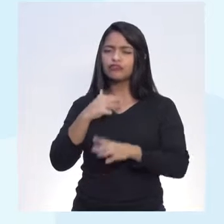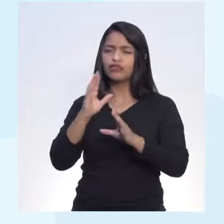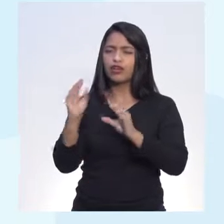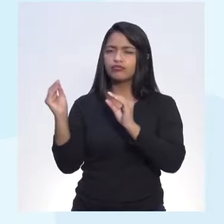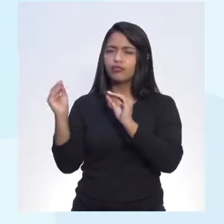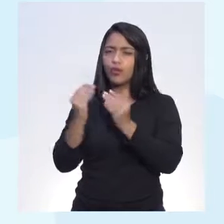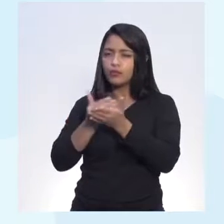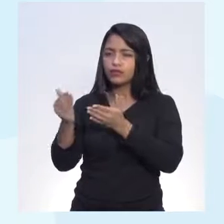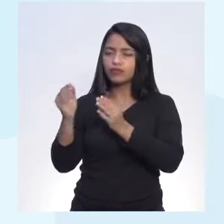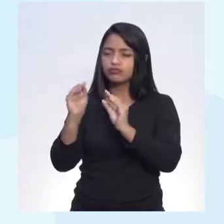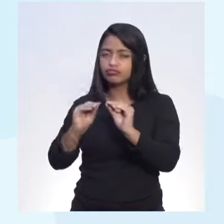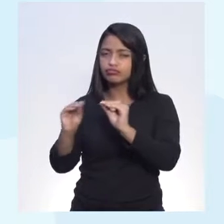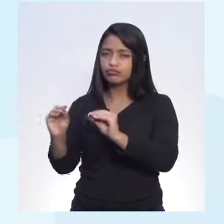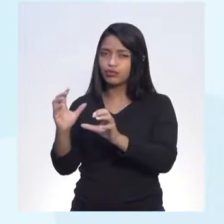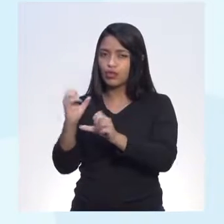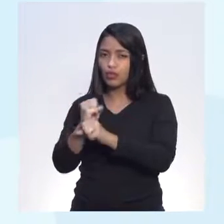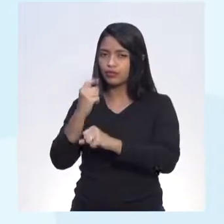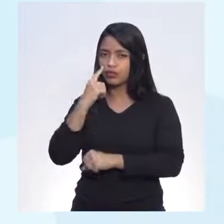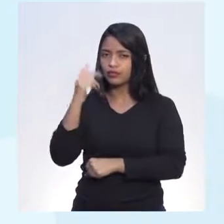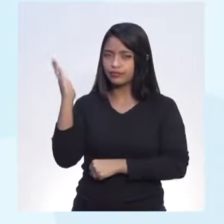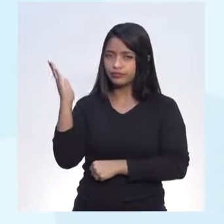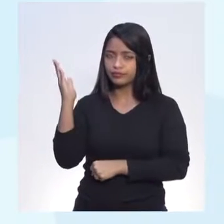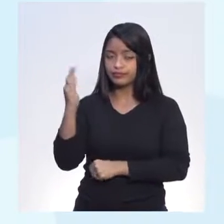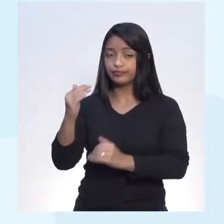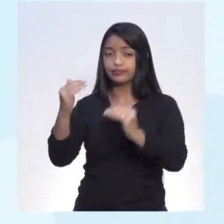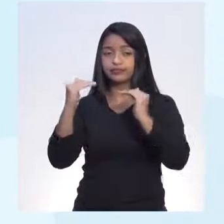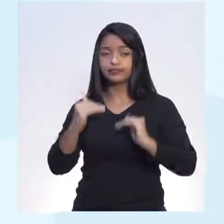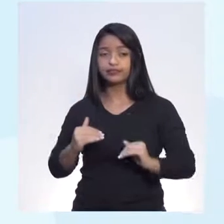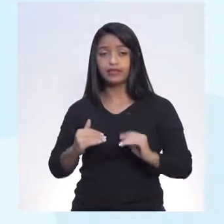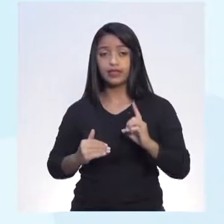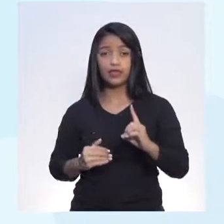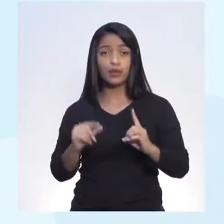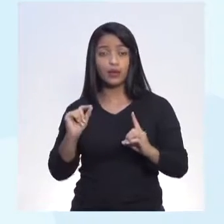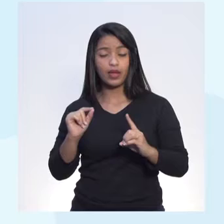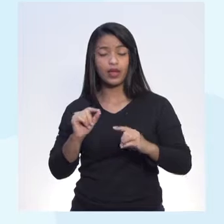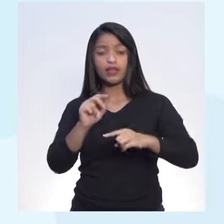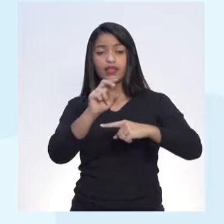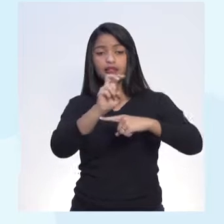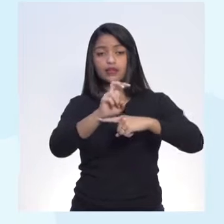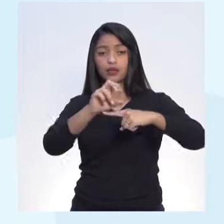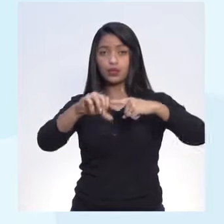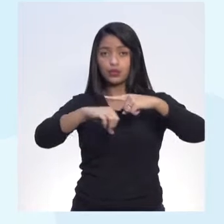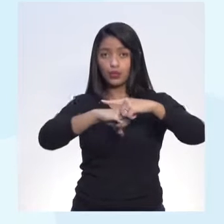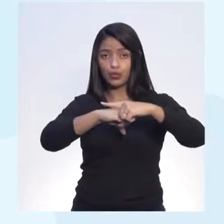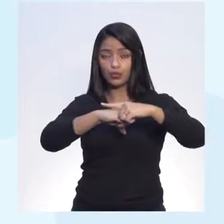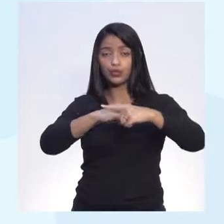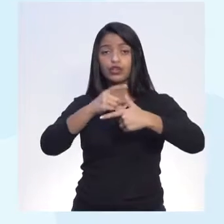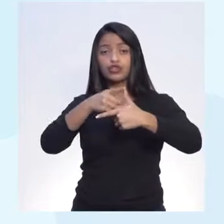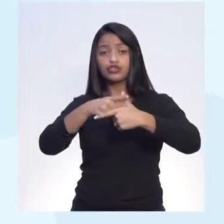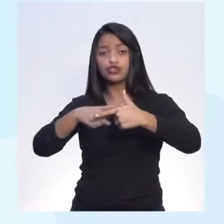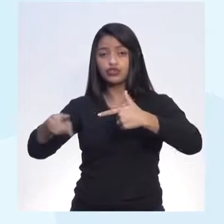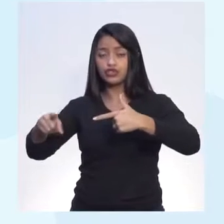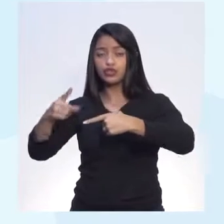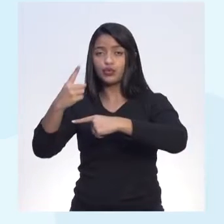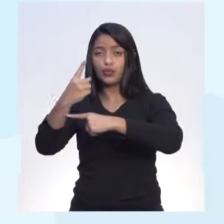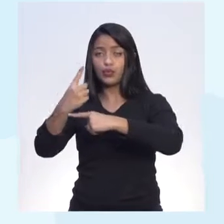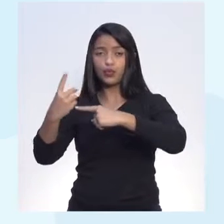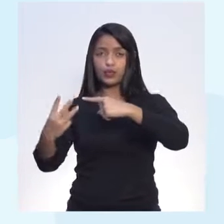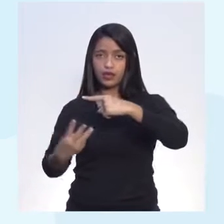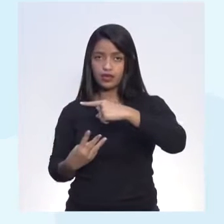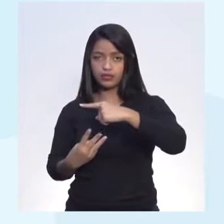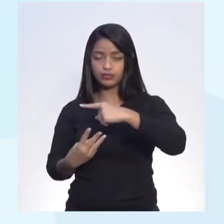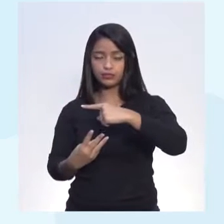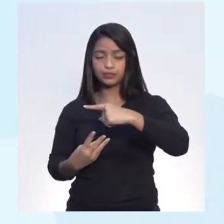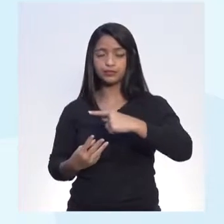vocês. E aí eu tenho 5 nonos que divide 1/3. Ou 5 sobre 9 que divide 1